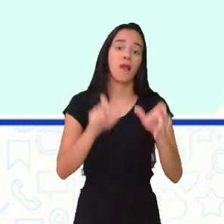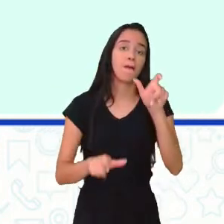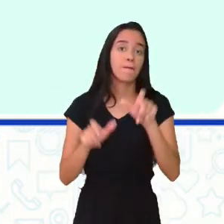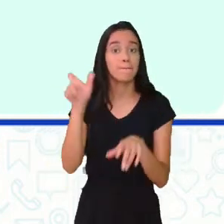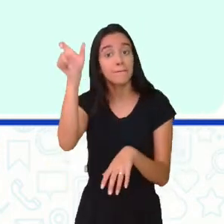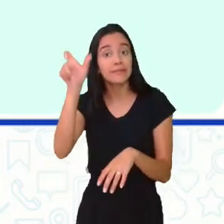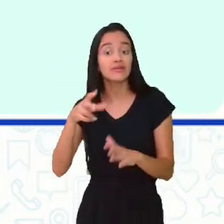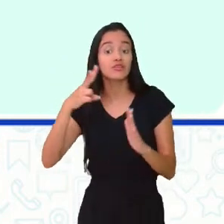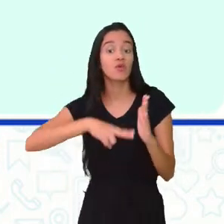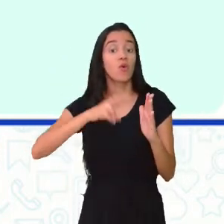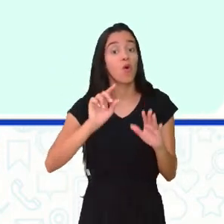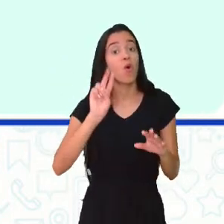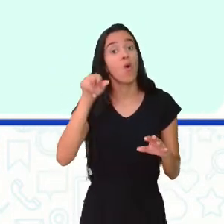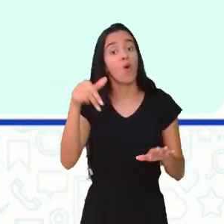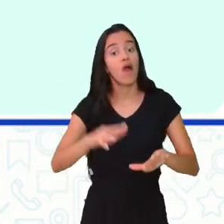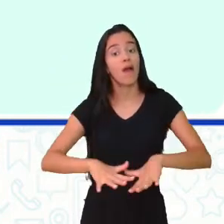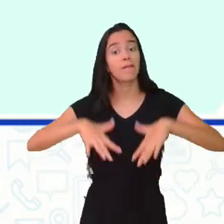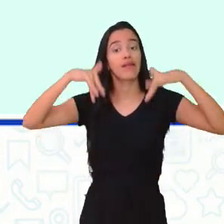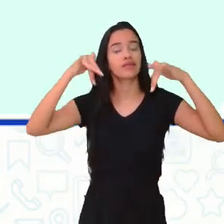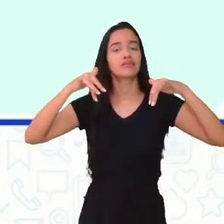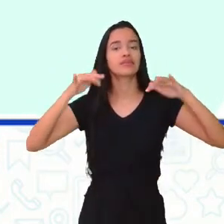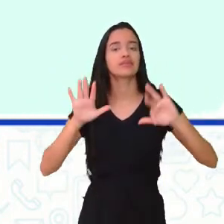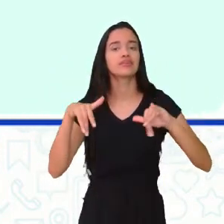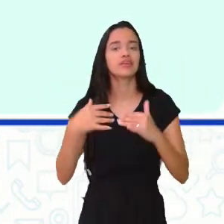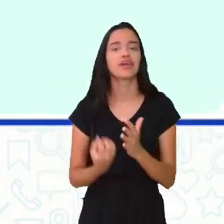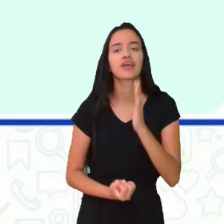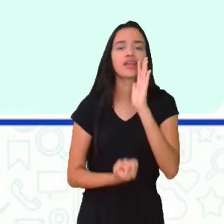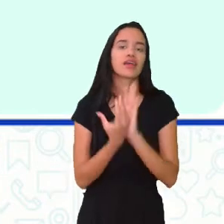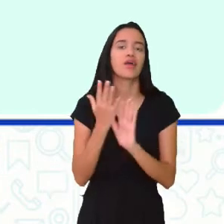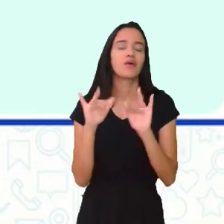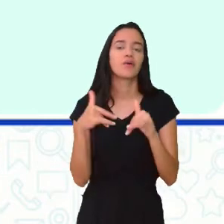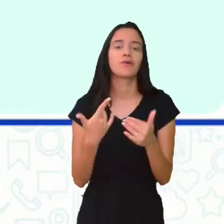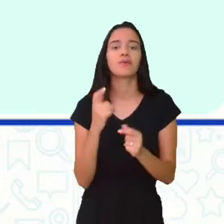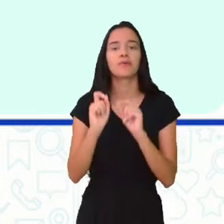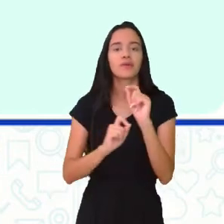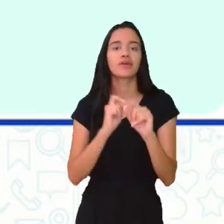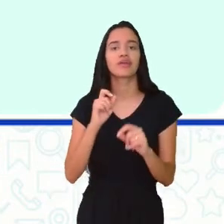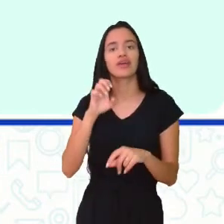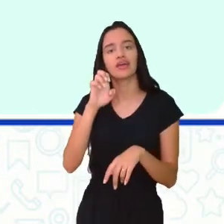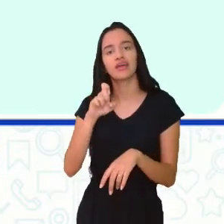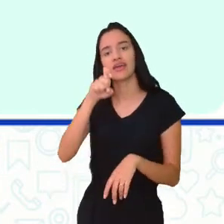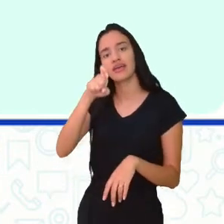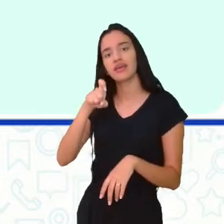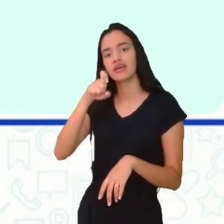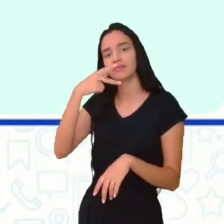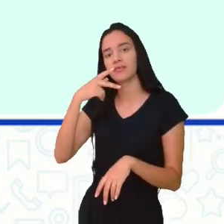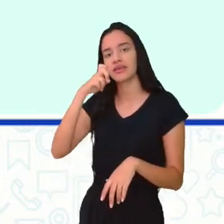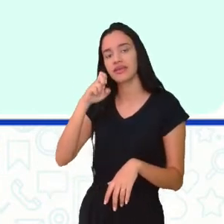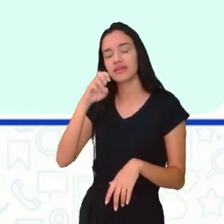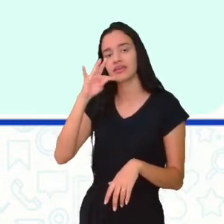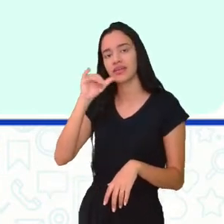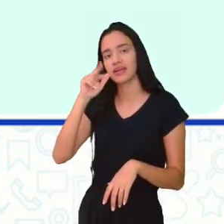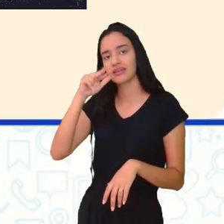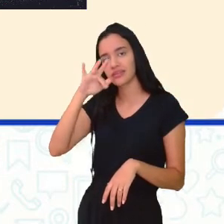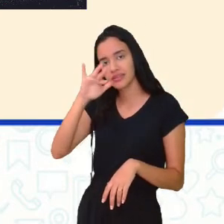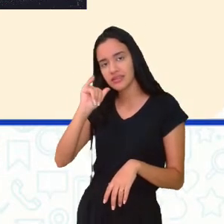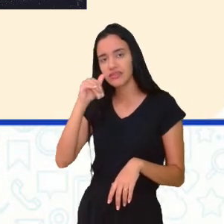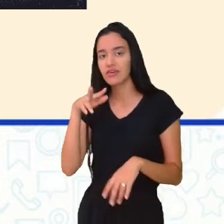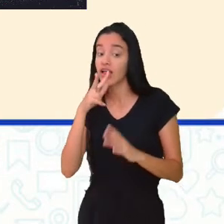à plateia criar expectativa em relação aos fatos que lê ou